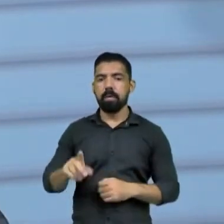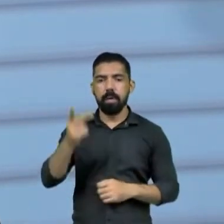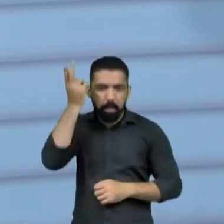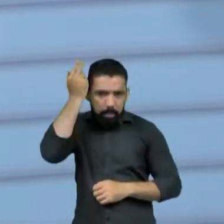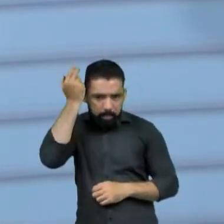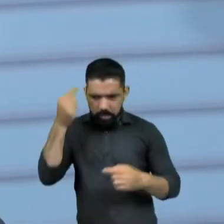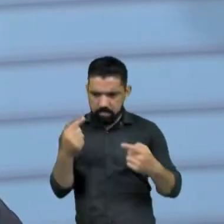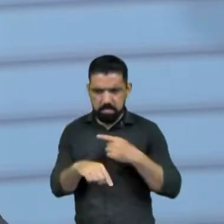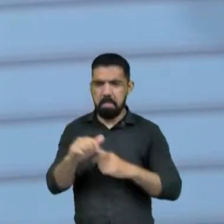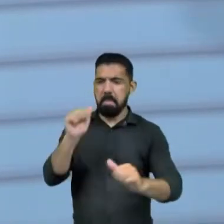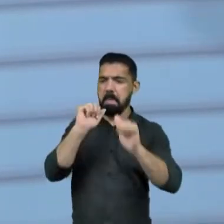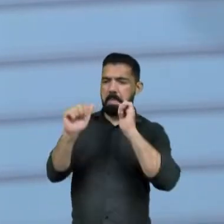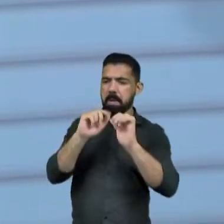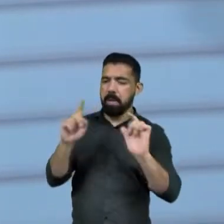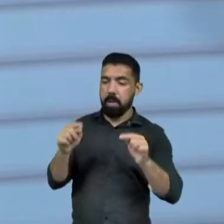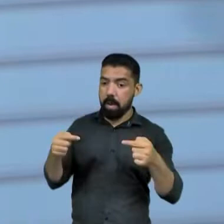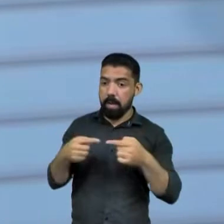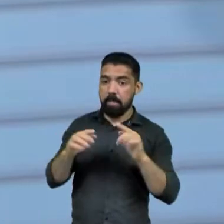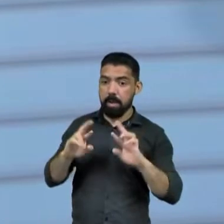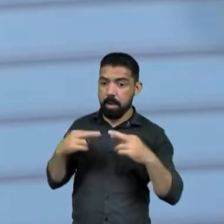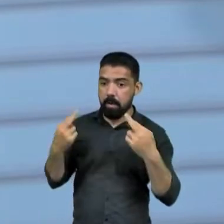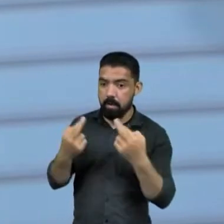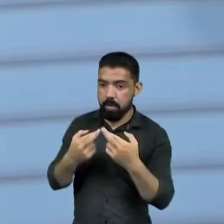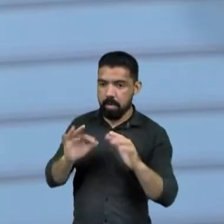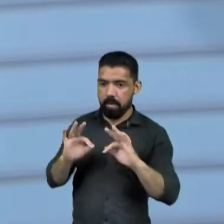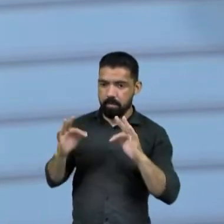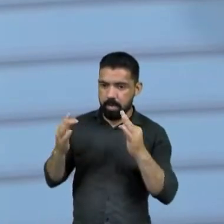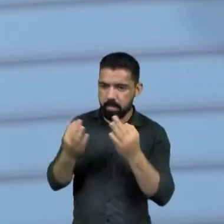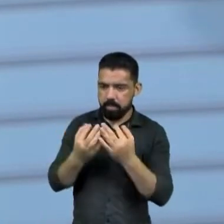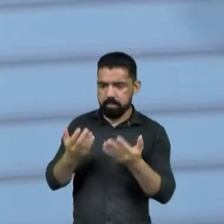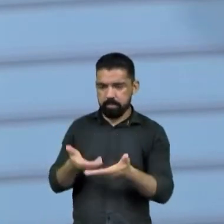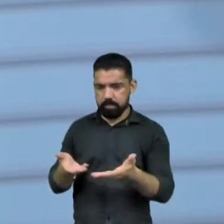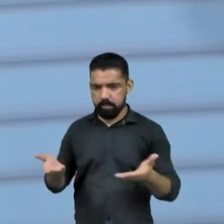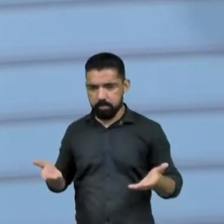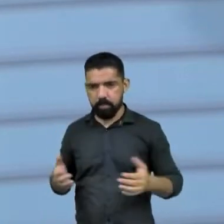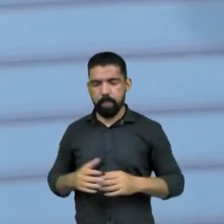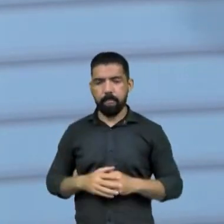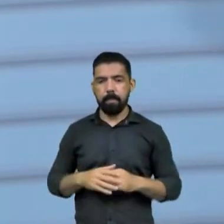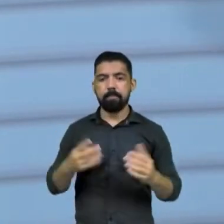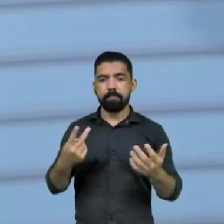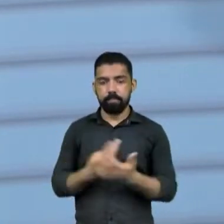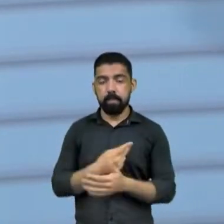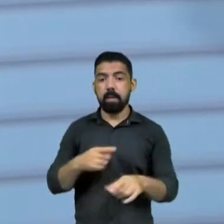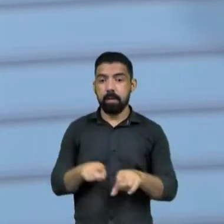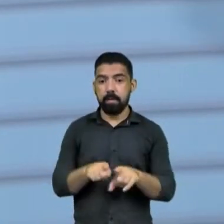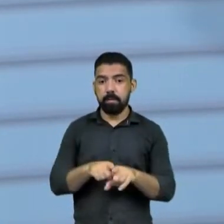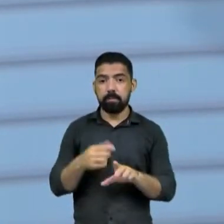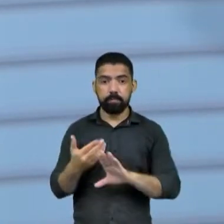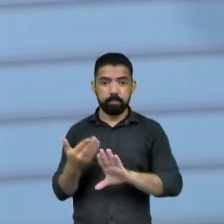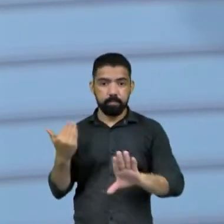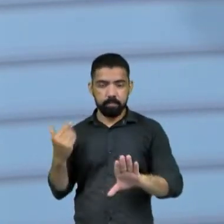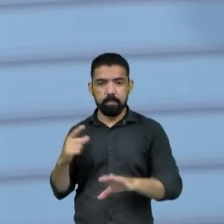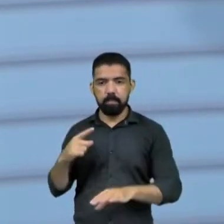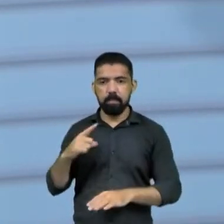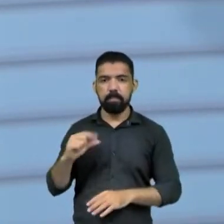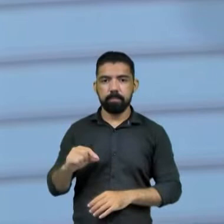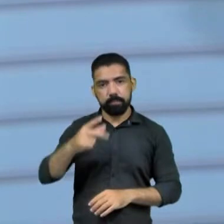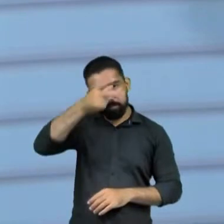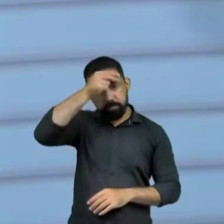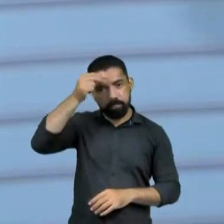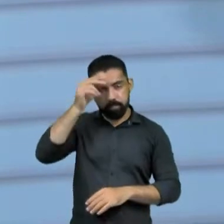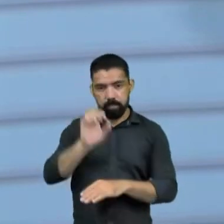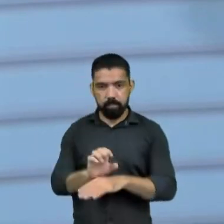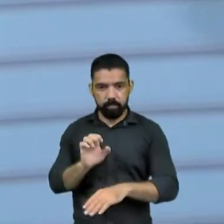agradecer a família estar junto pode até tomar um cálice de vinho mas é inclusive nós tivemos agora a a uma uma das prefeituras do